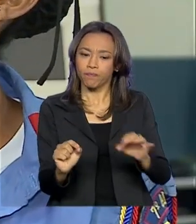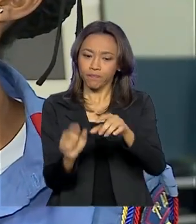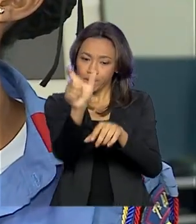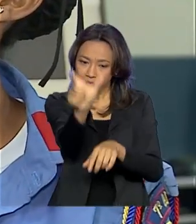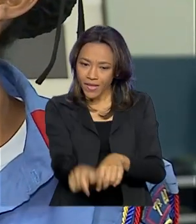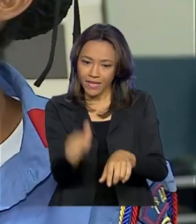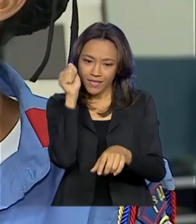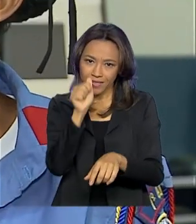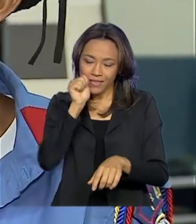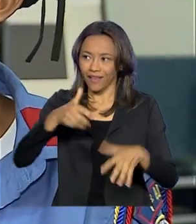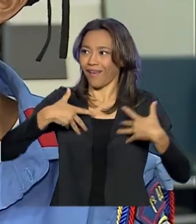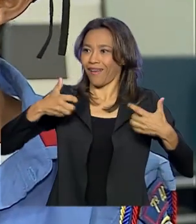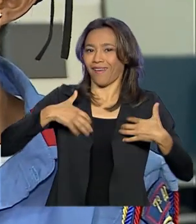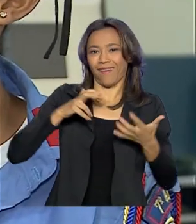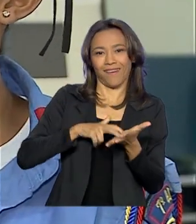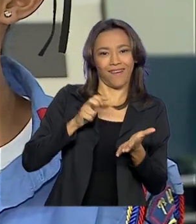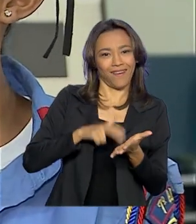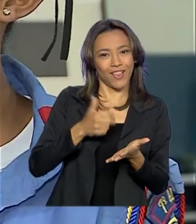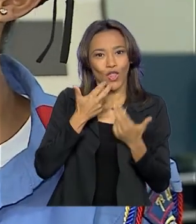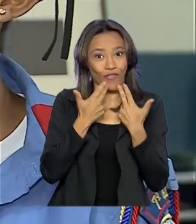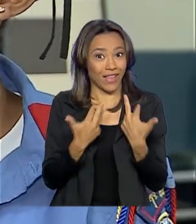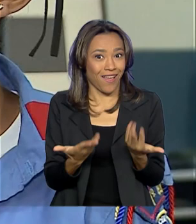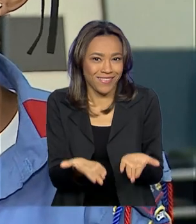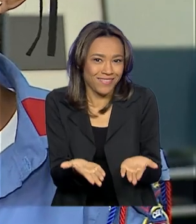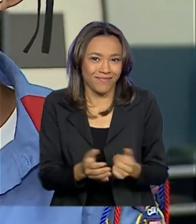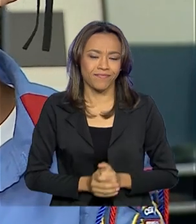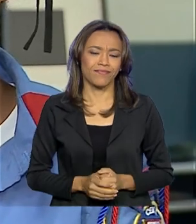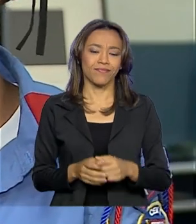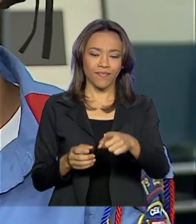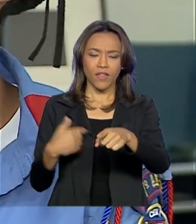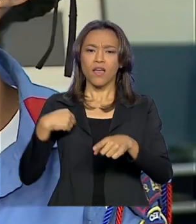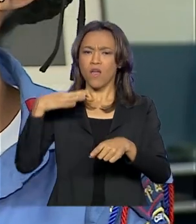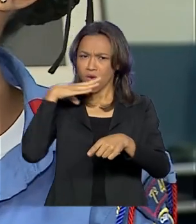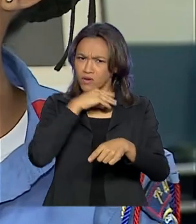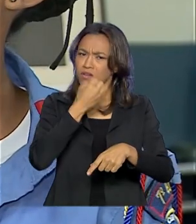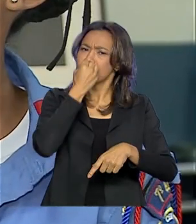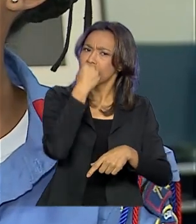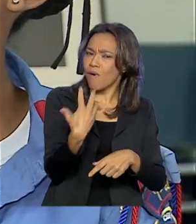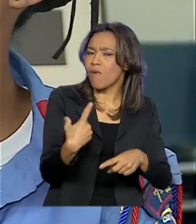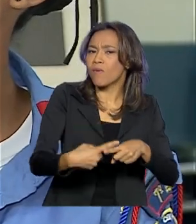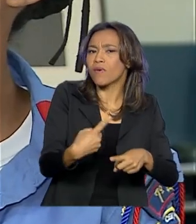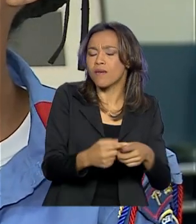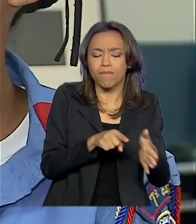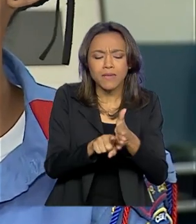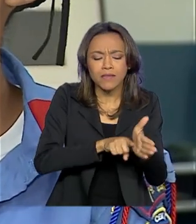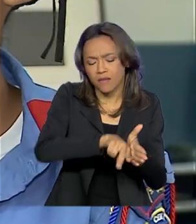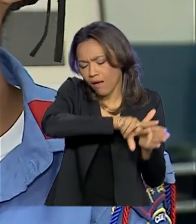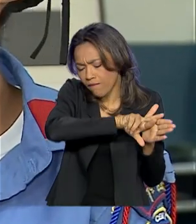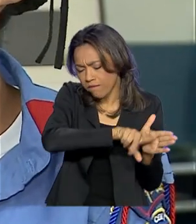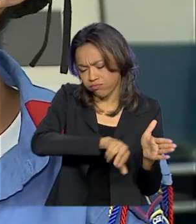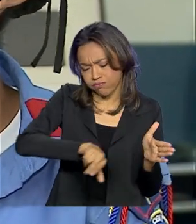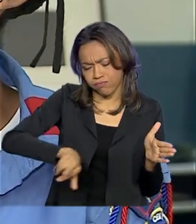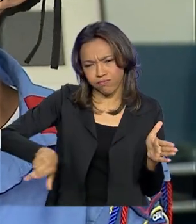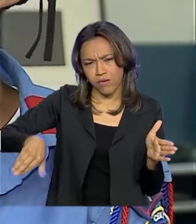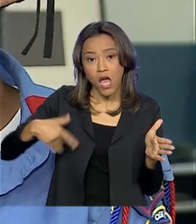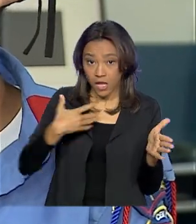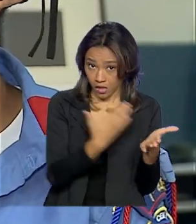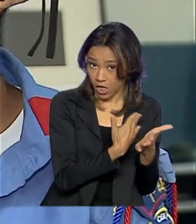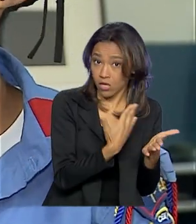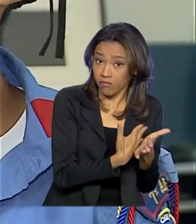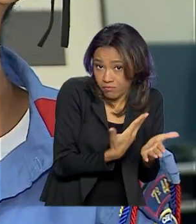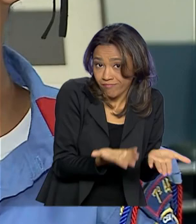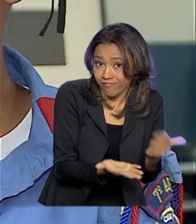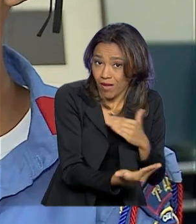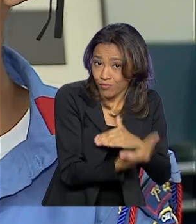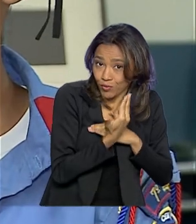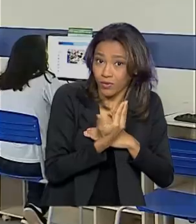está animada com a novidade. Eu achei muito bom, porque nós vamos poder pesquisar sobre diversas coisas, além dos livros, e